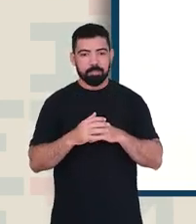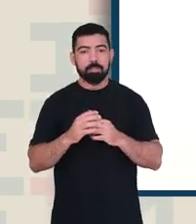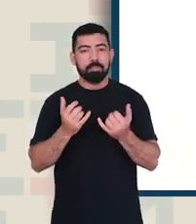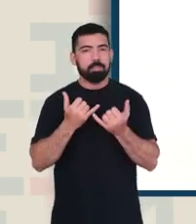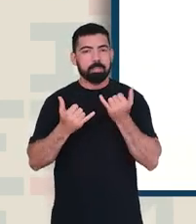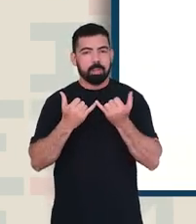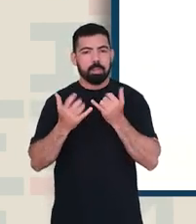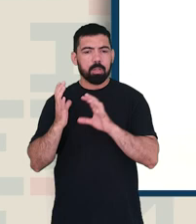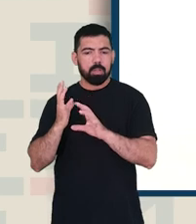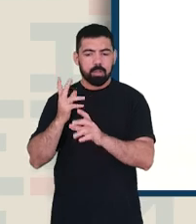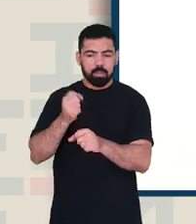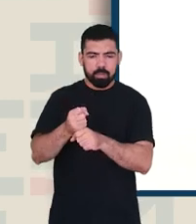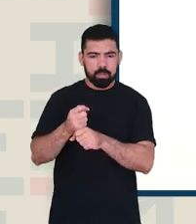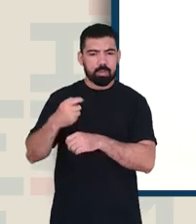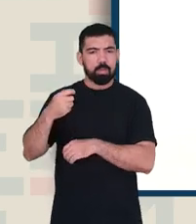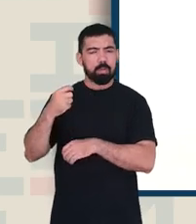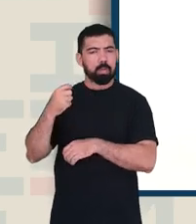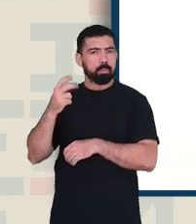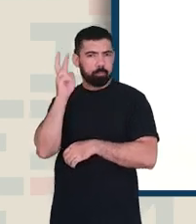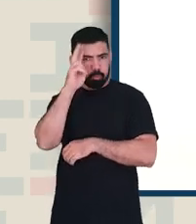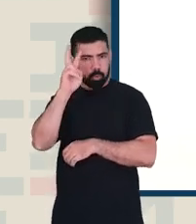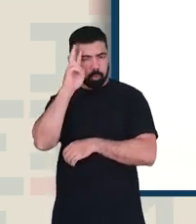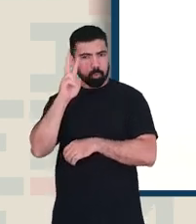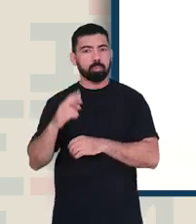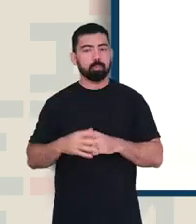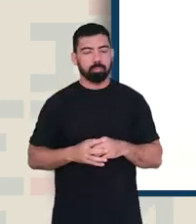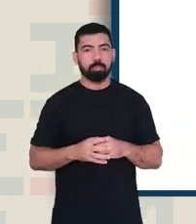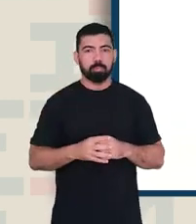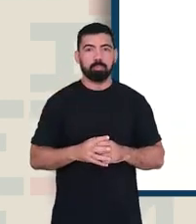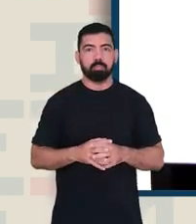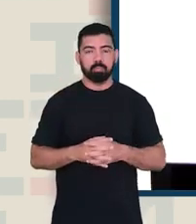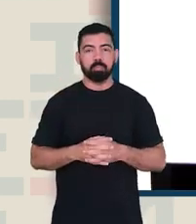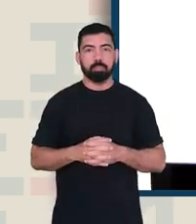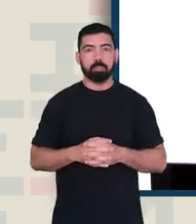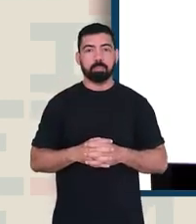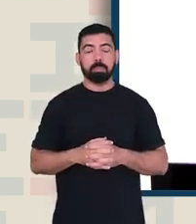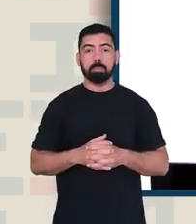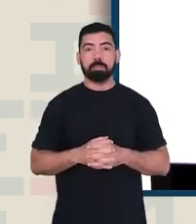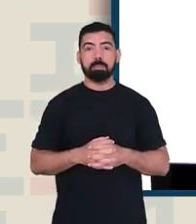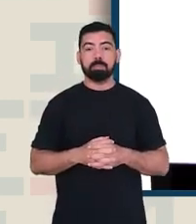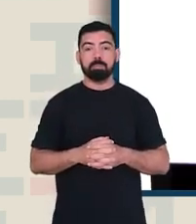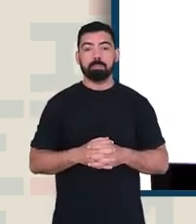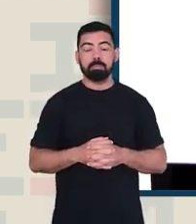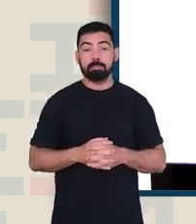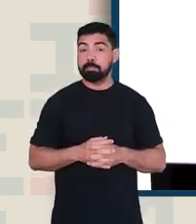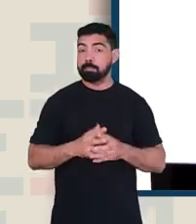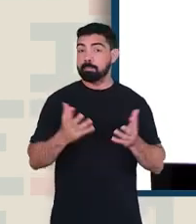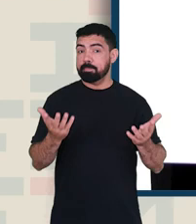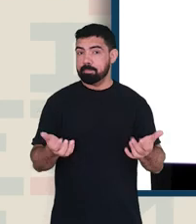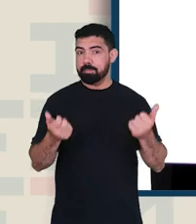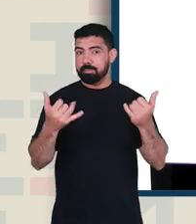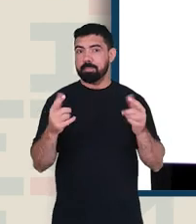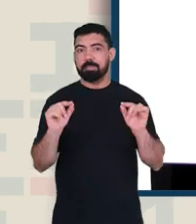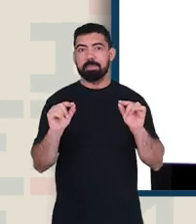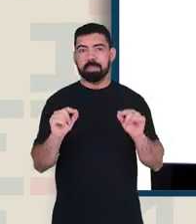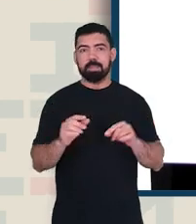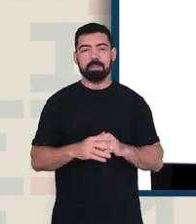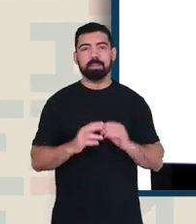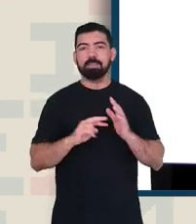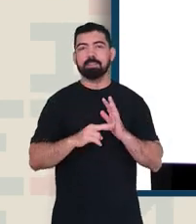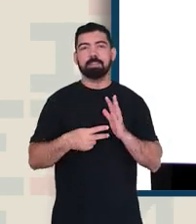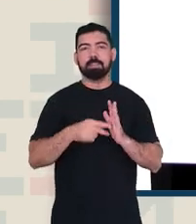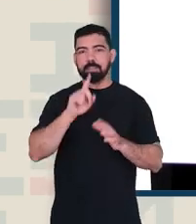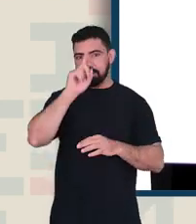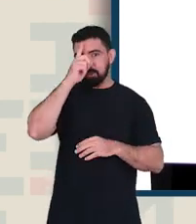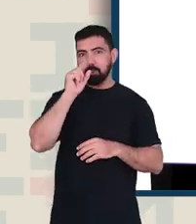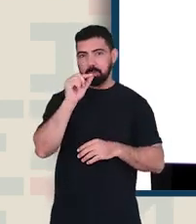historinha sonora, vamos dizer assim, certo? Isto, basicamente, esta